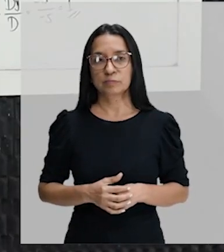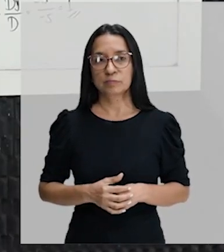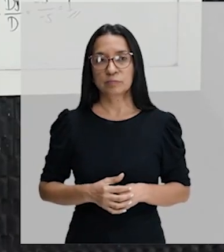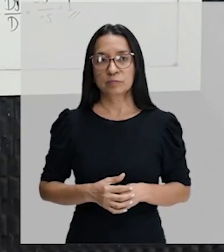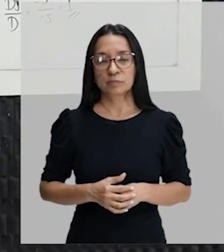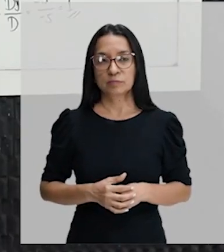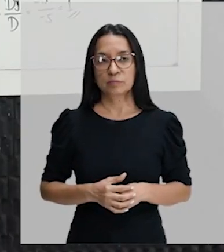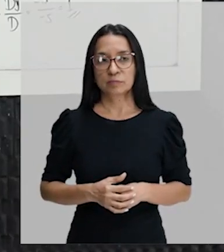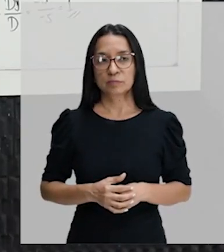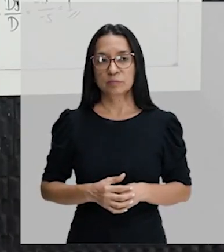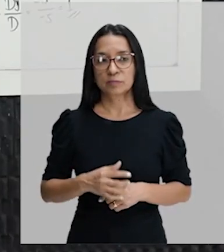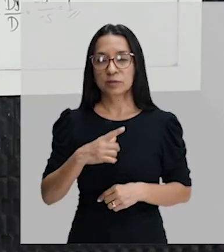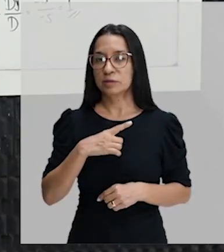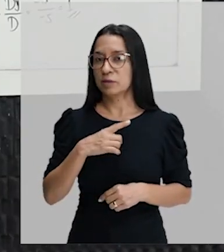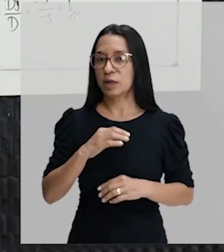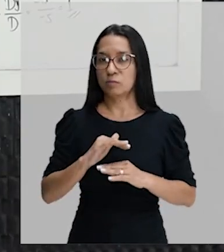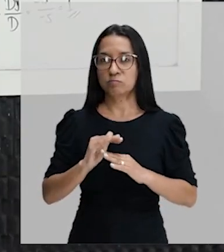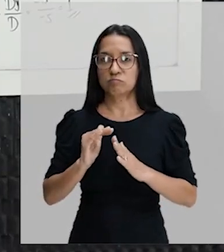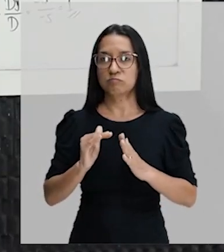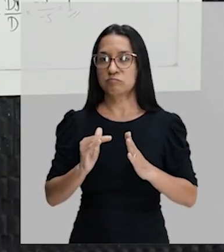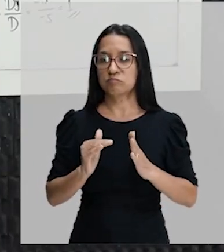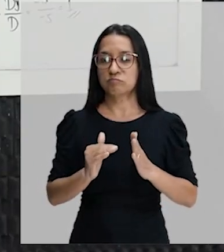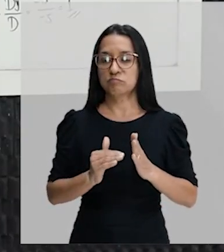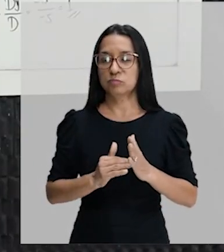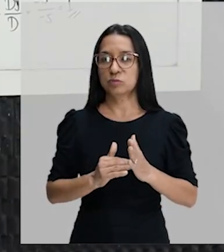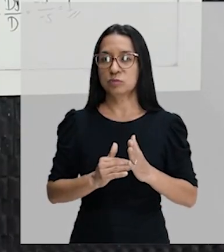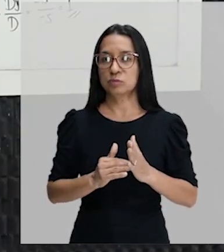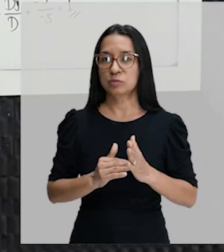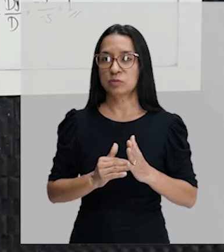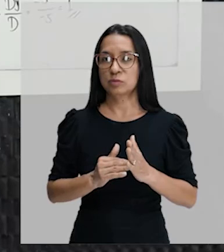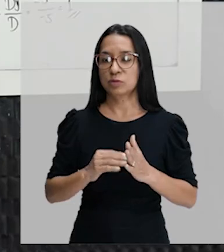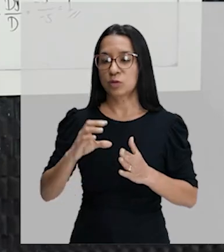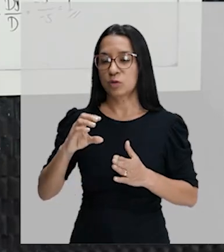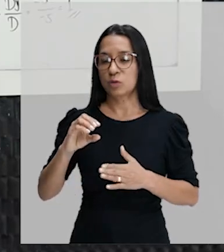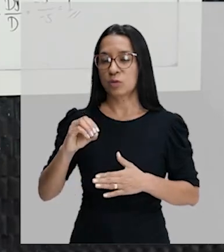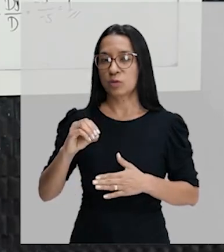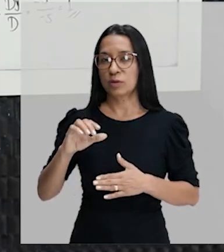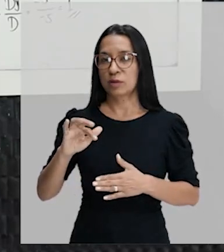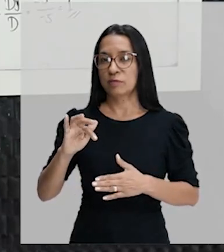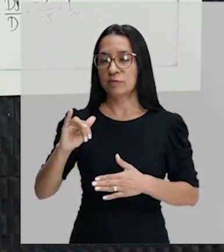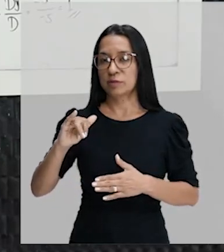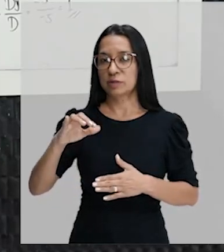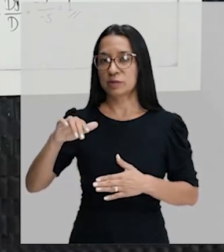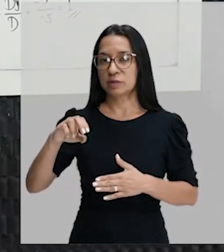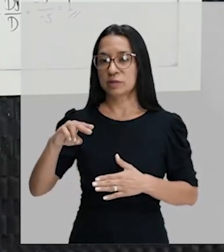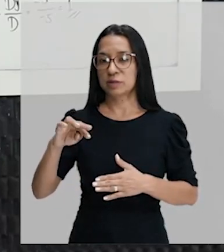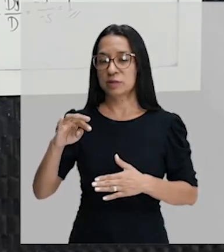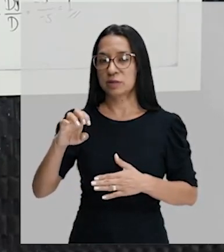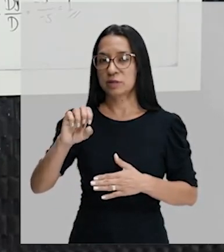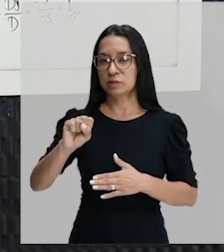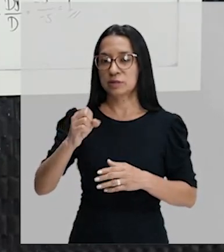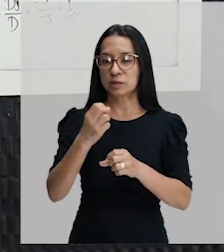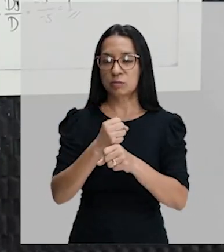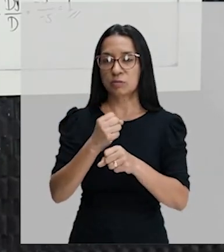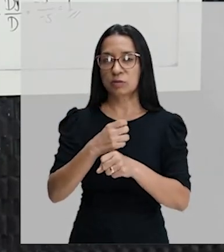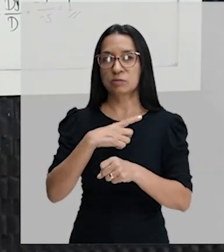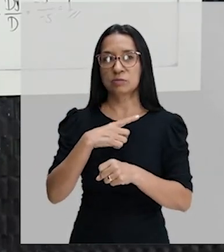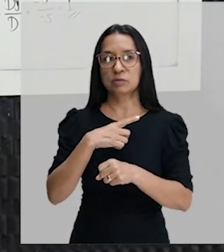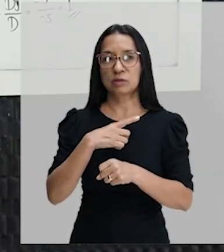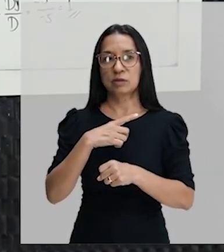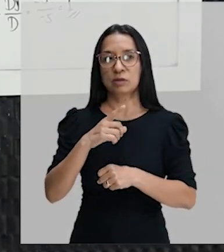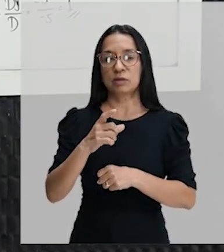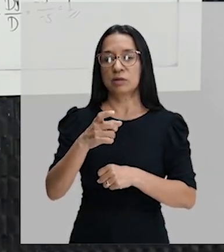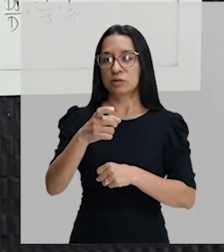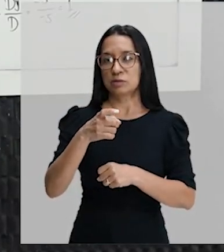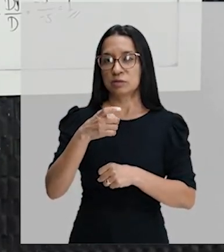tem aí todos os coeficientes calculados, você vai ter que esse x, ó, vai ser igual